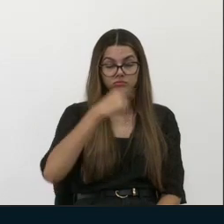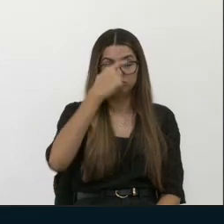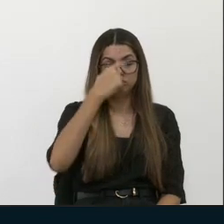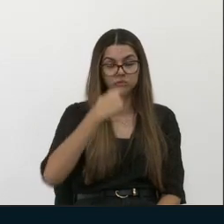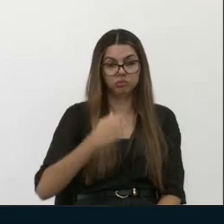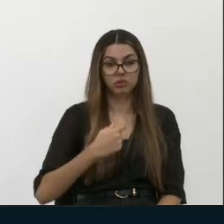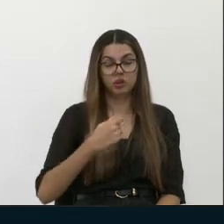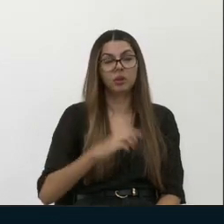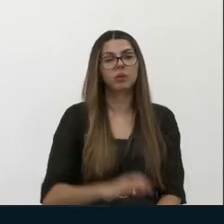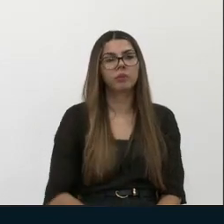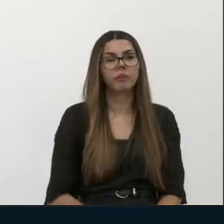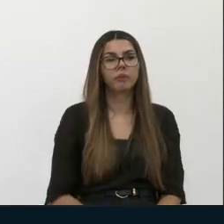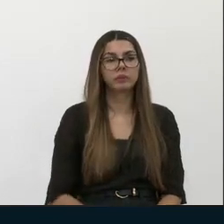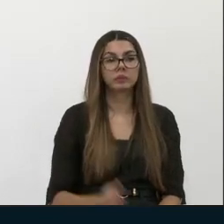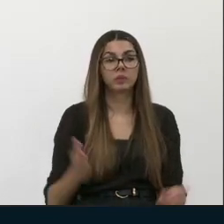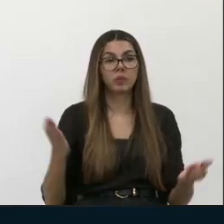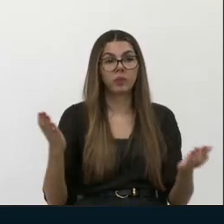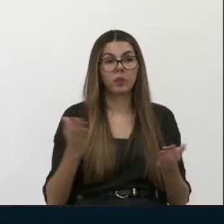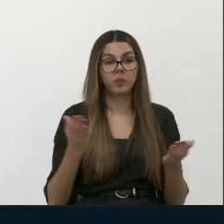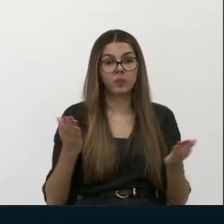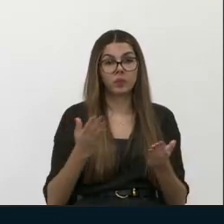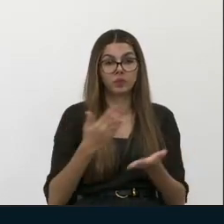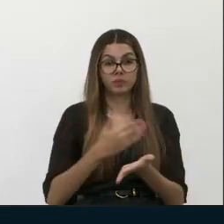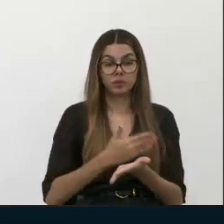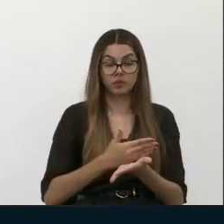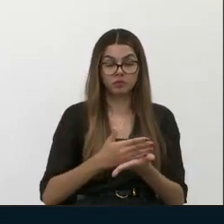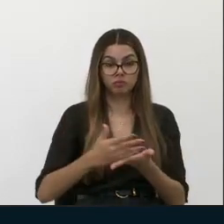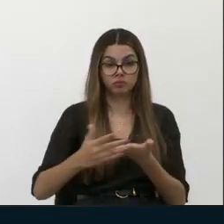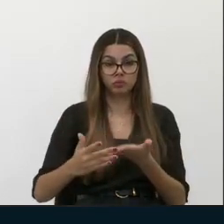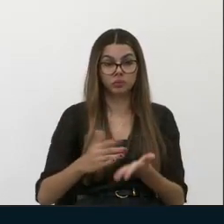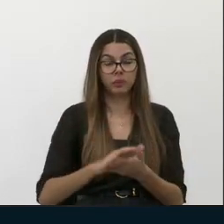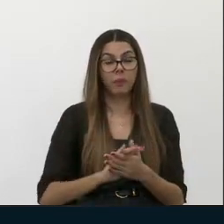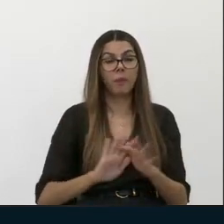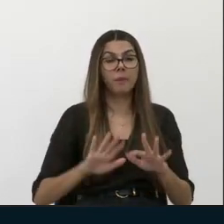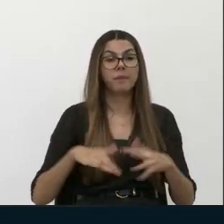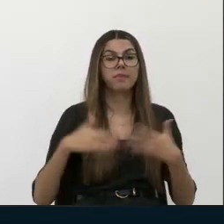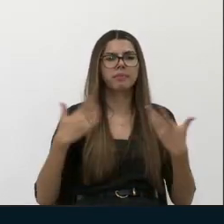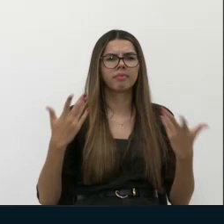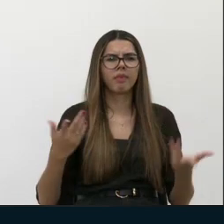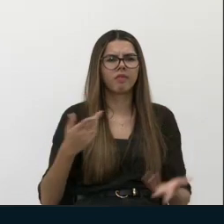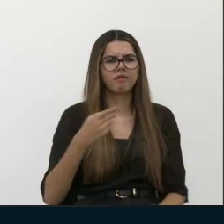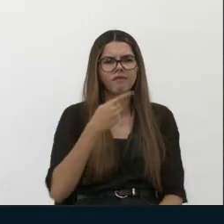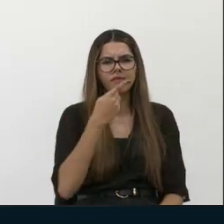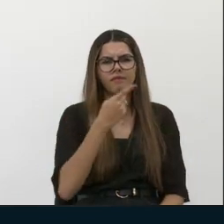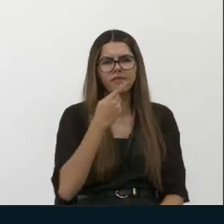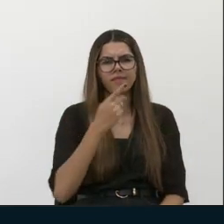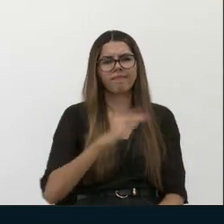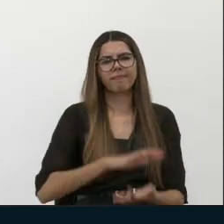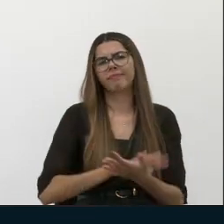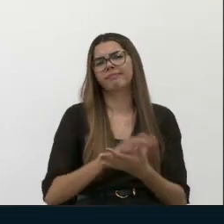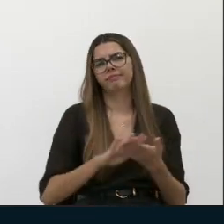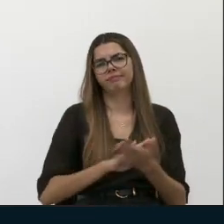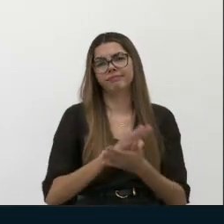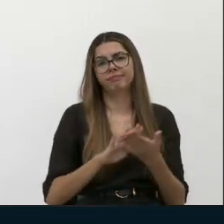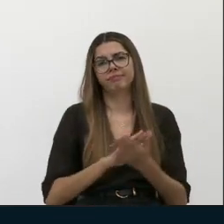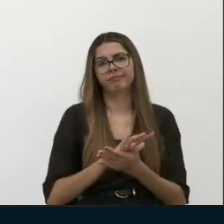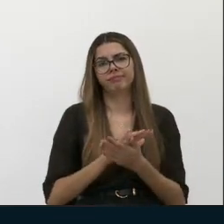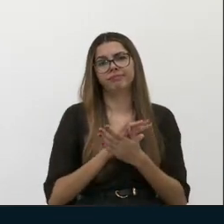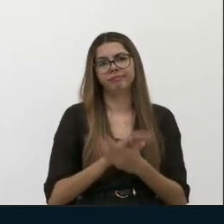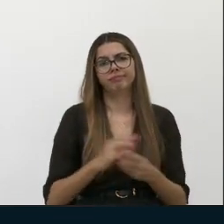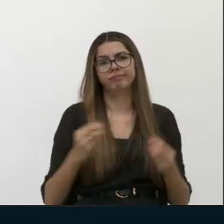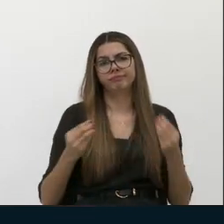aquilo agora possa continuar. Então, falar que é nada, por favor,